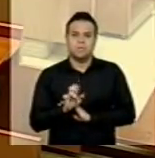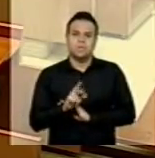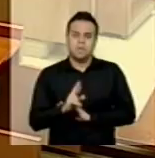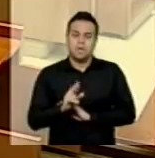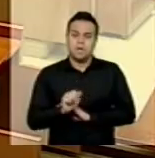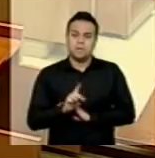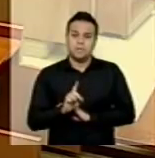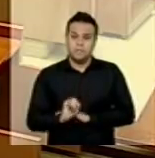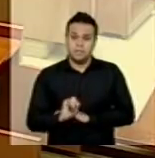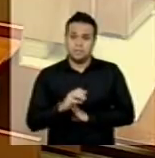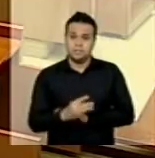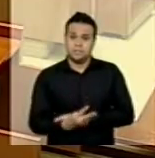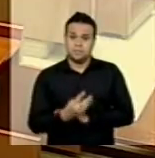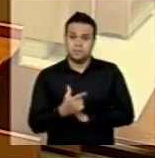inconstitucionalidade